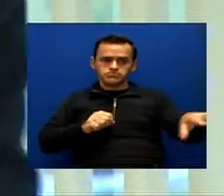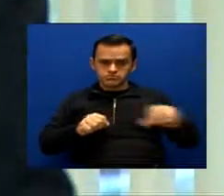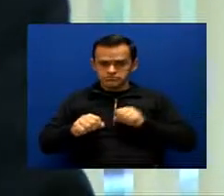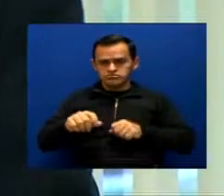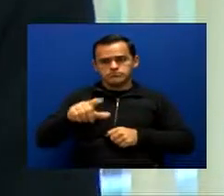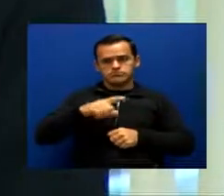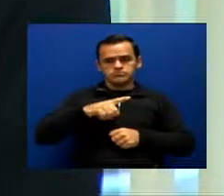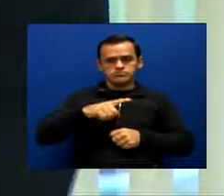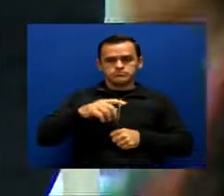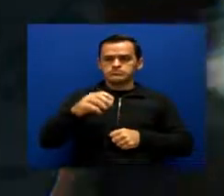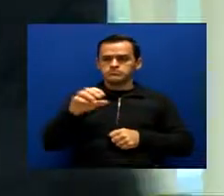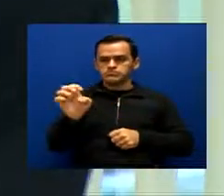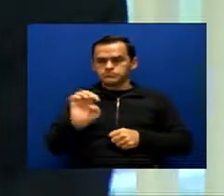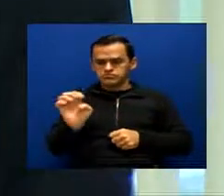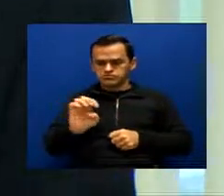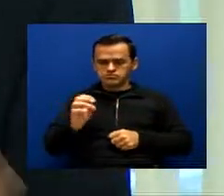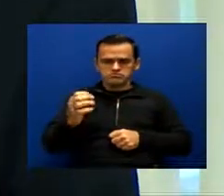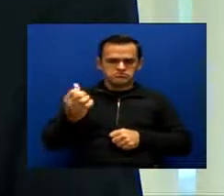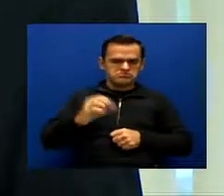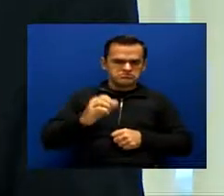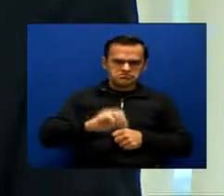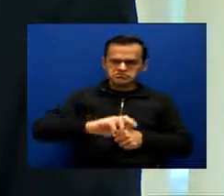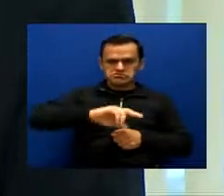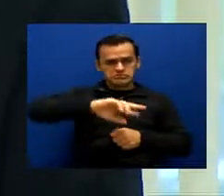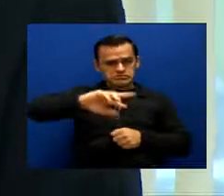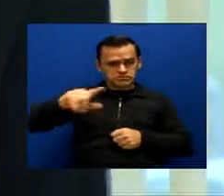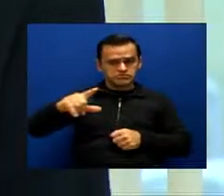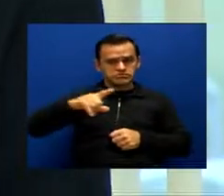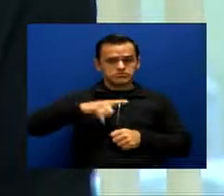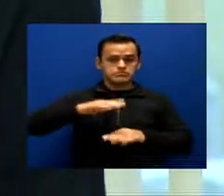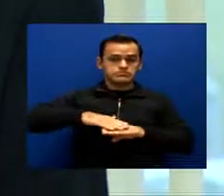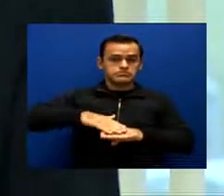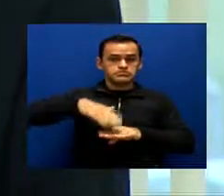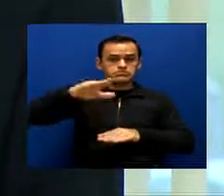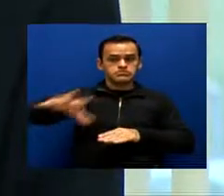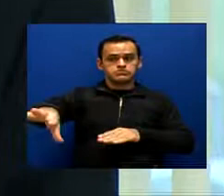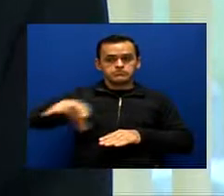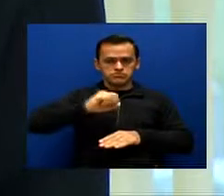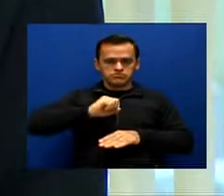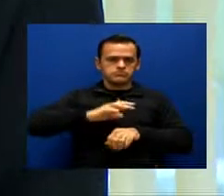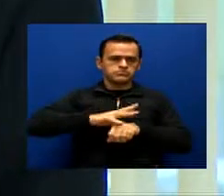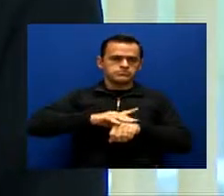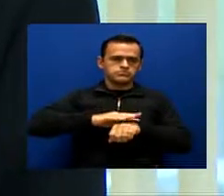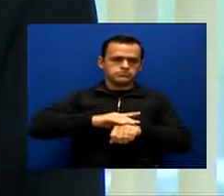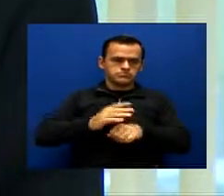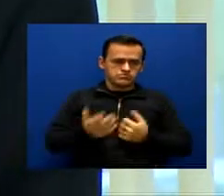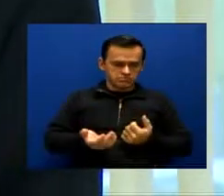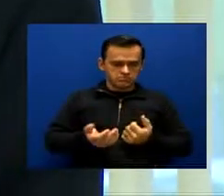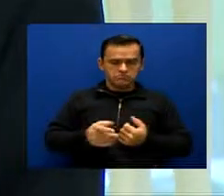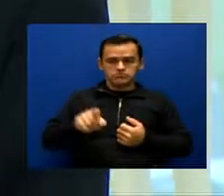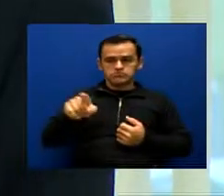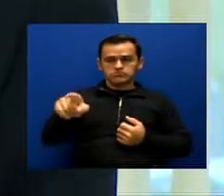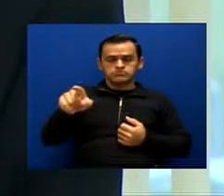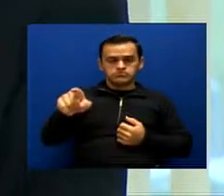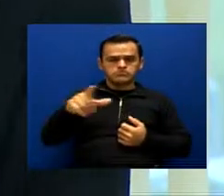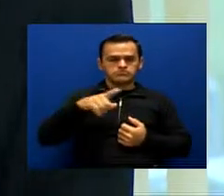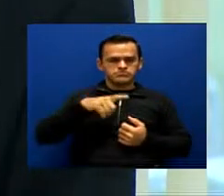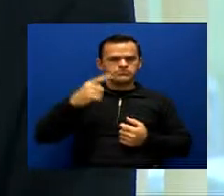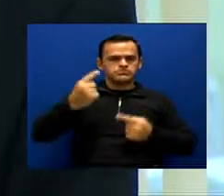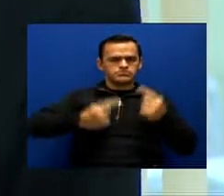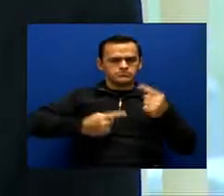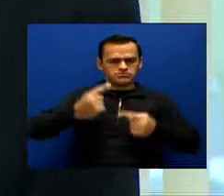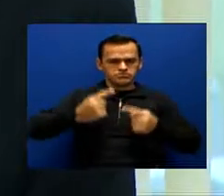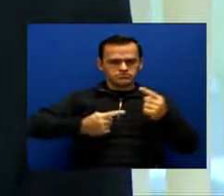tenha uma orientação homo, bi ou qualquer outra que seja, é a não aceitação. É por conta disso que, na segunda